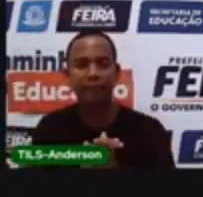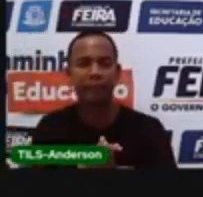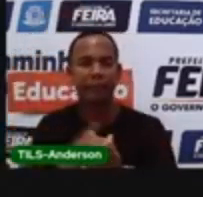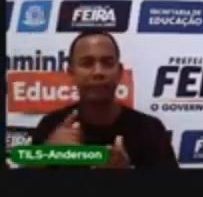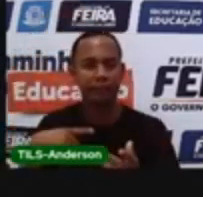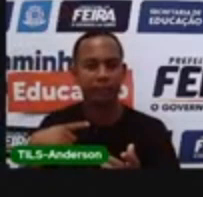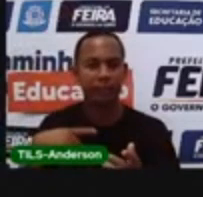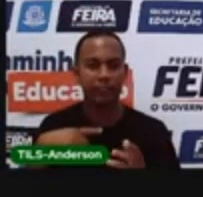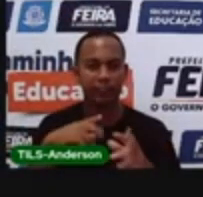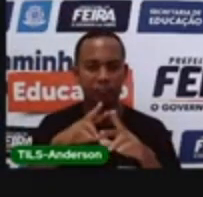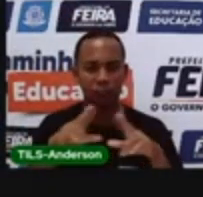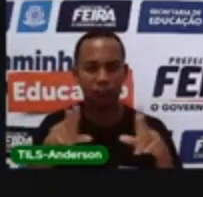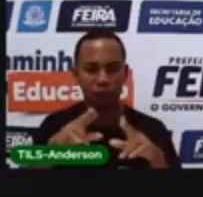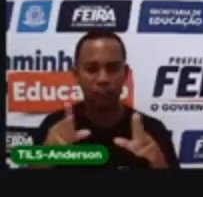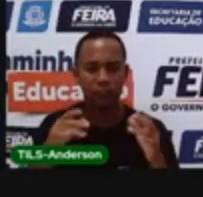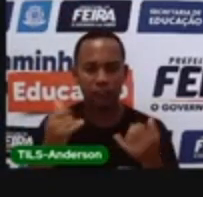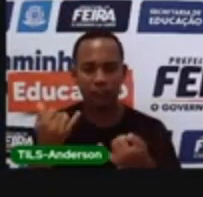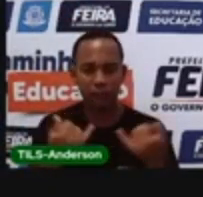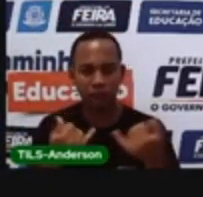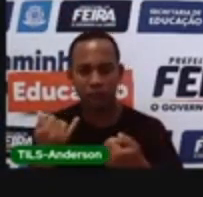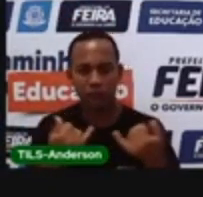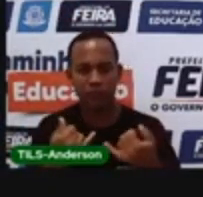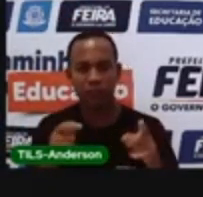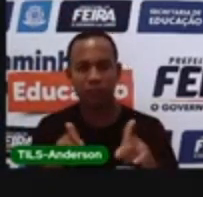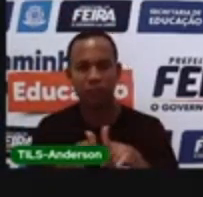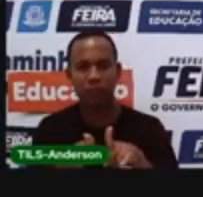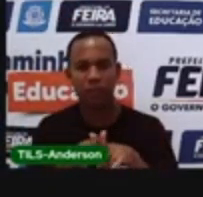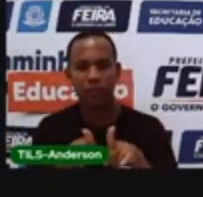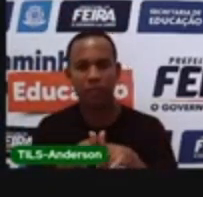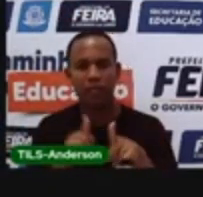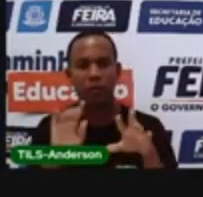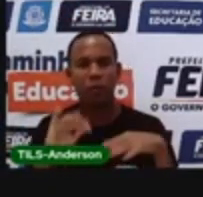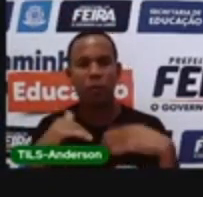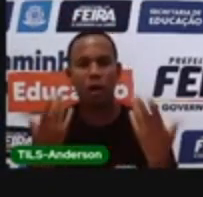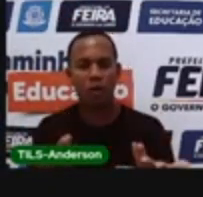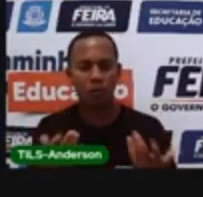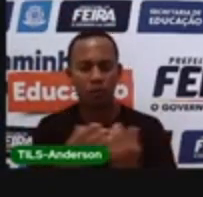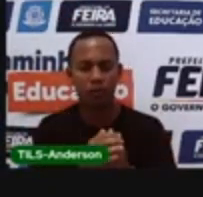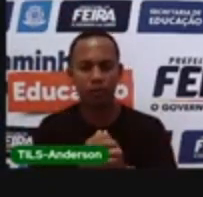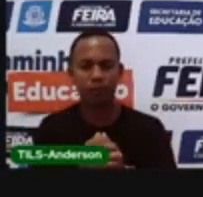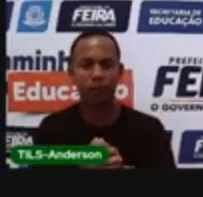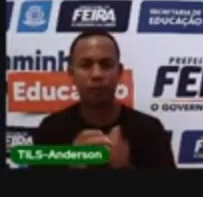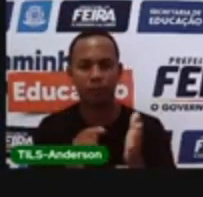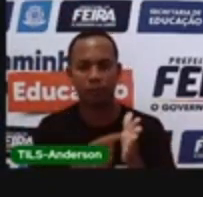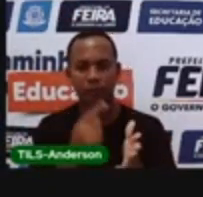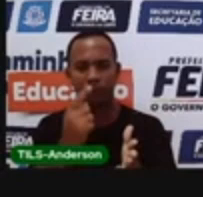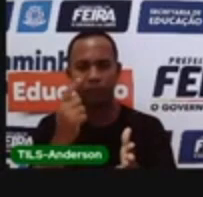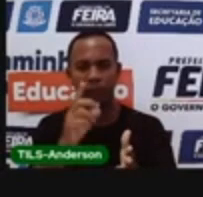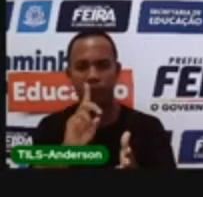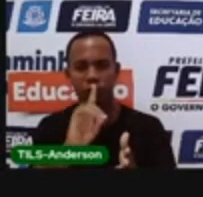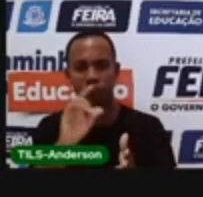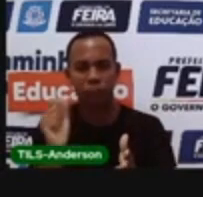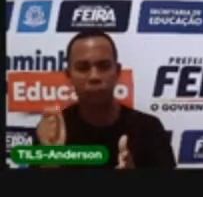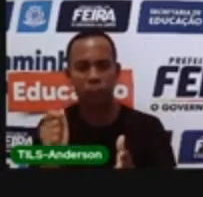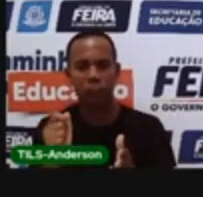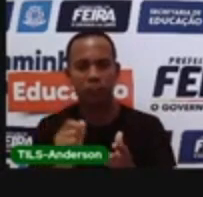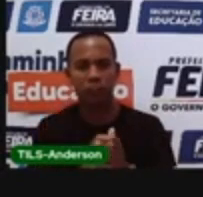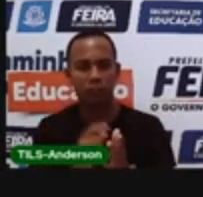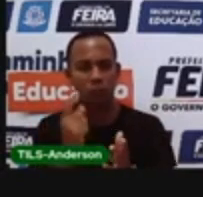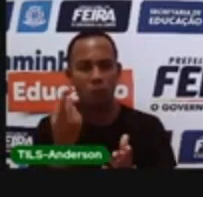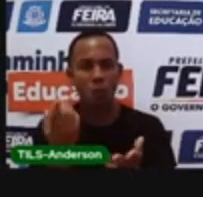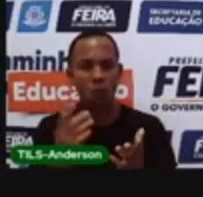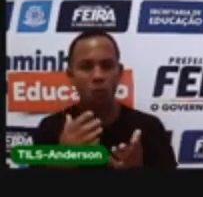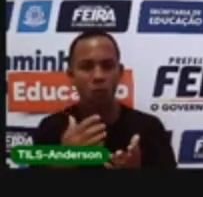tem outras o quê? Informações. E que informações são essas? Primeiro, a data de vencimento, aí está ali em cima,